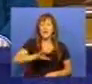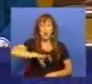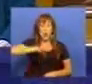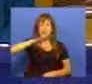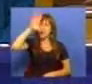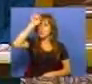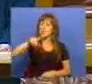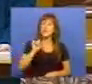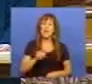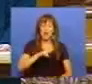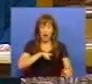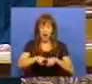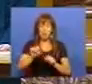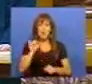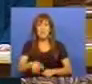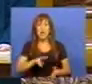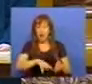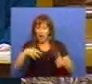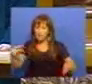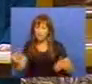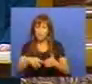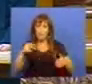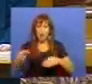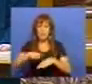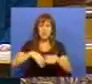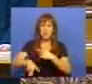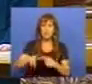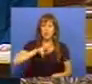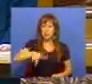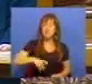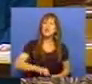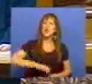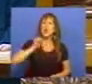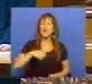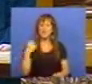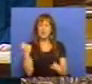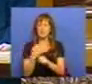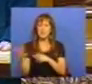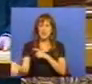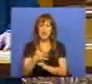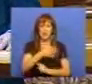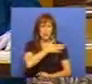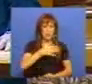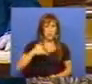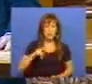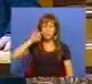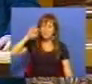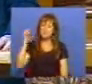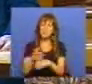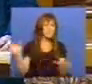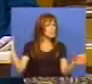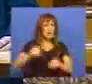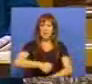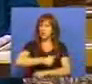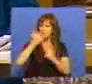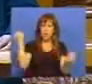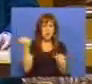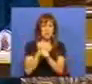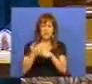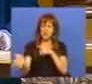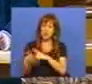Governo, na sua política e nas suas reformas. Os portugueses confiam no SNS e reclamam mais e melhor